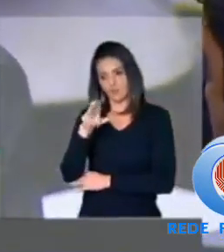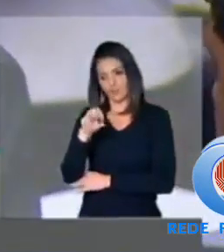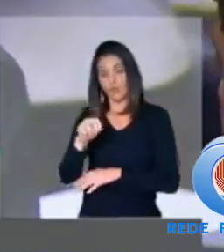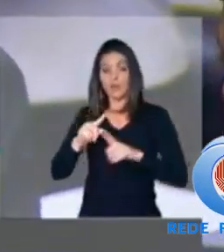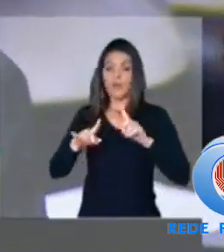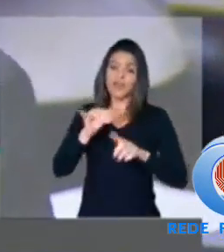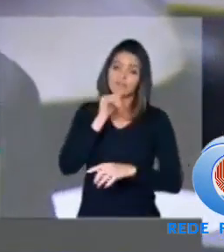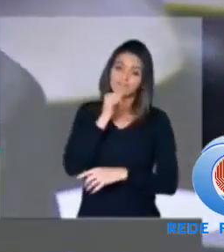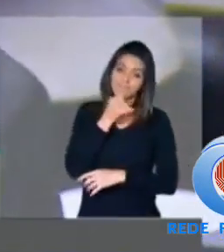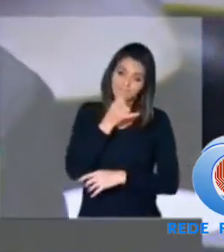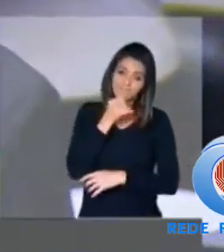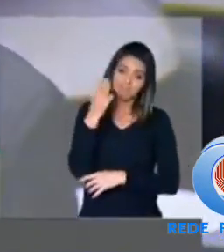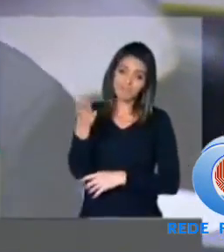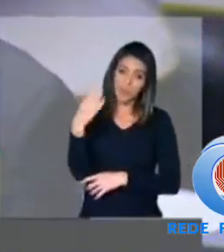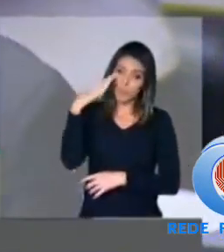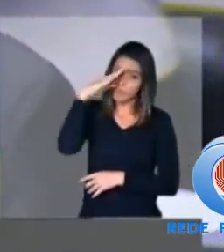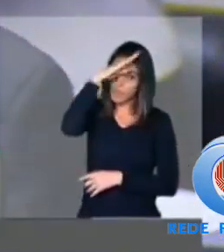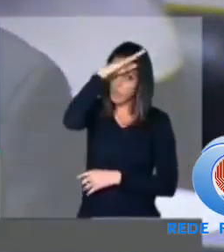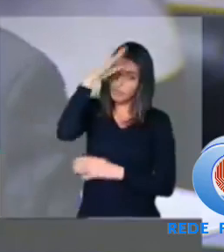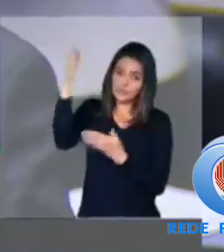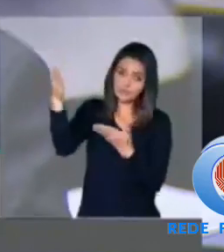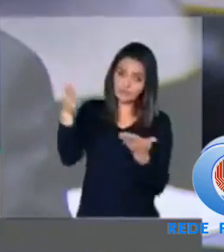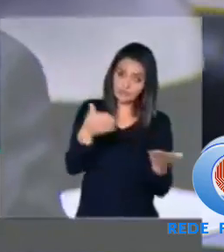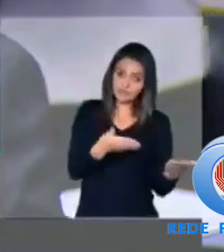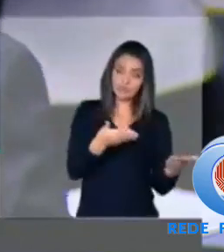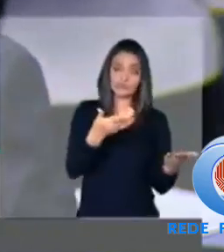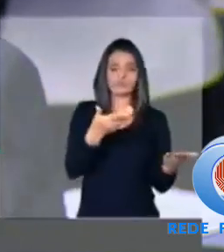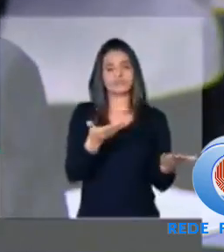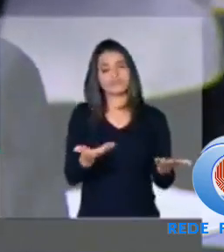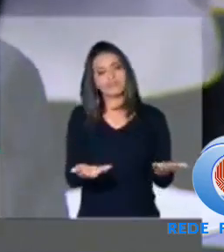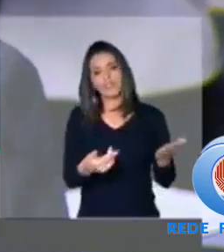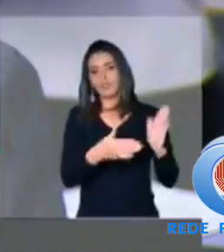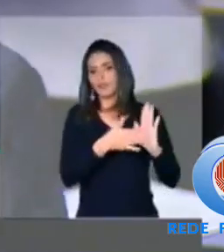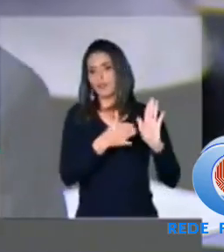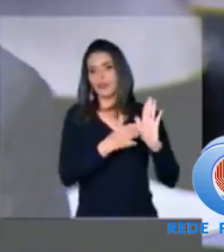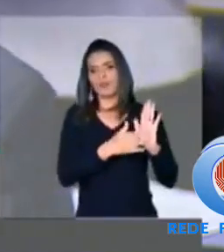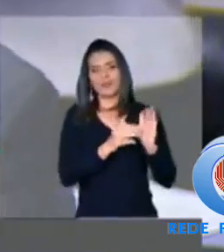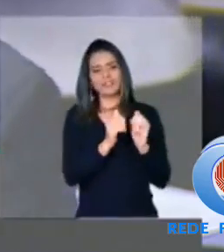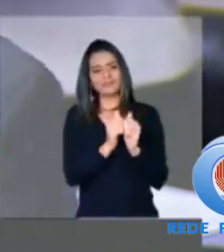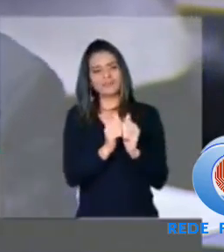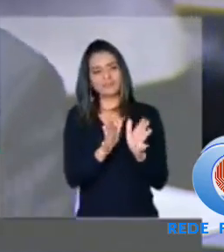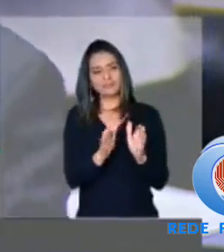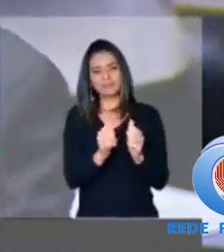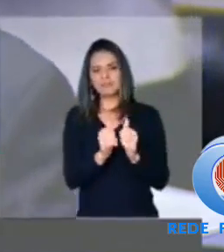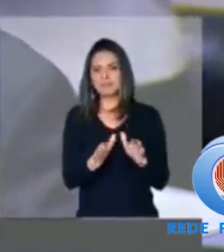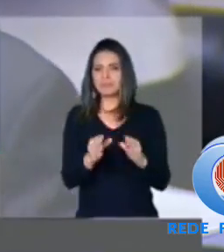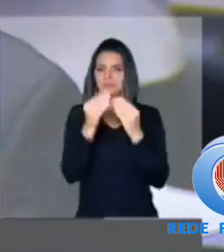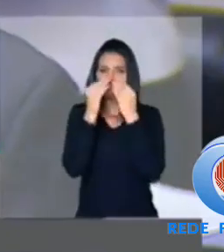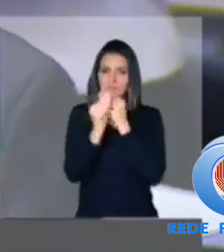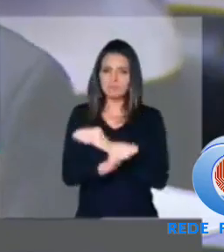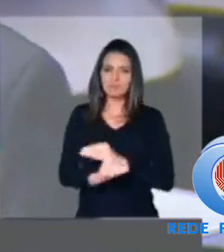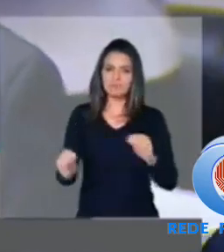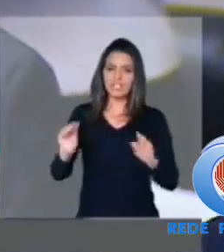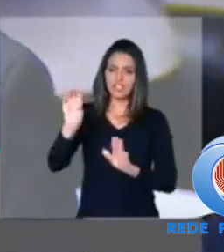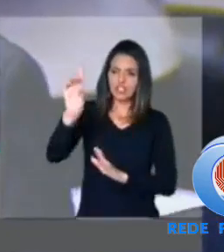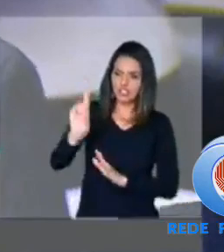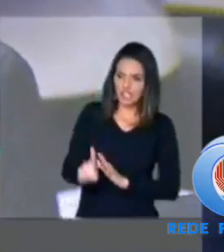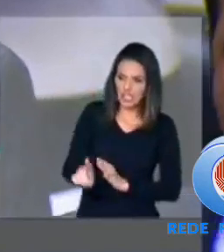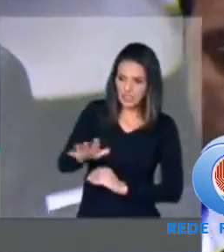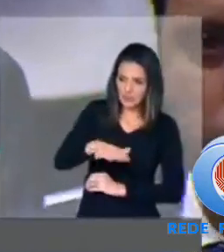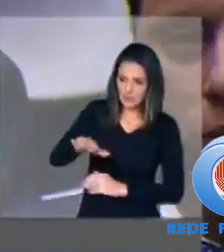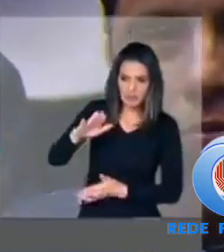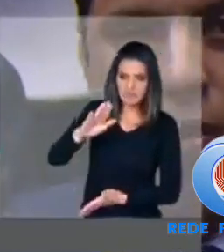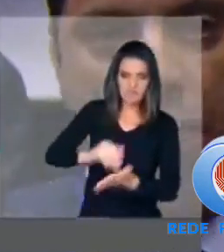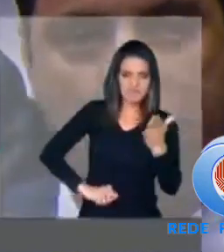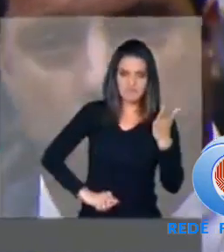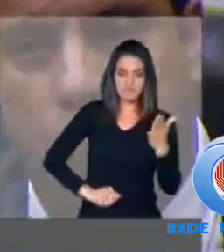encaminha é uma proposta de precarização de direitos. E isto é lamentável. Por esta